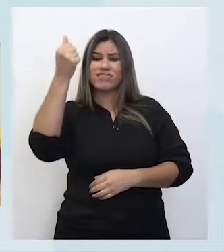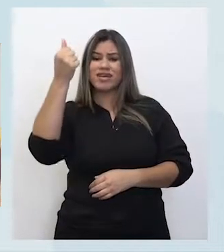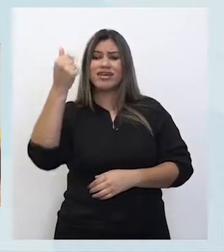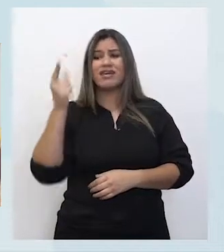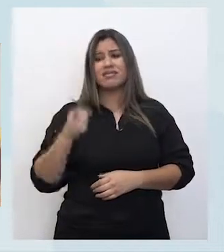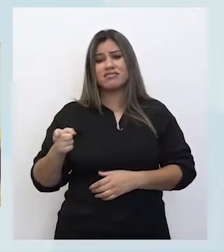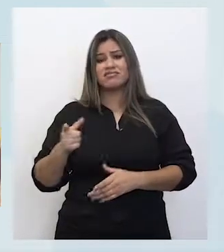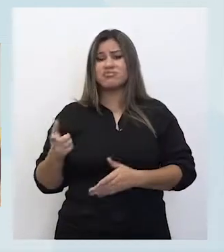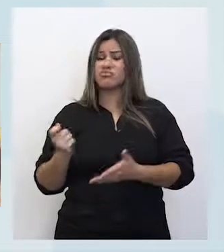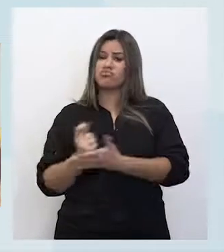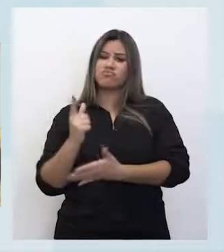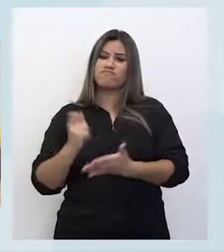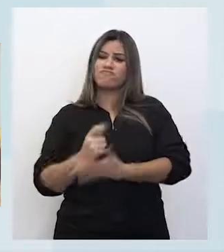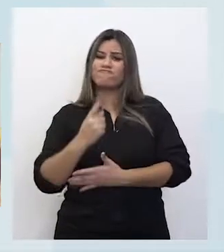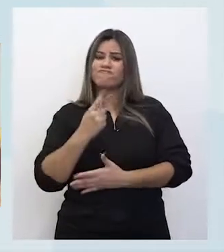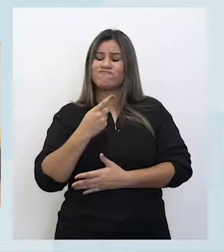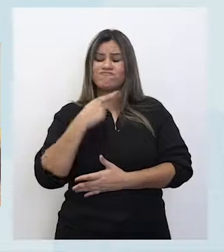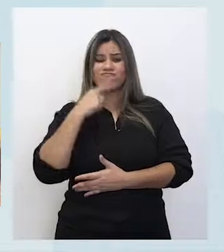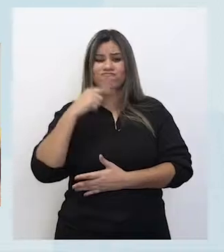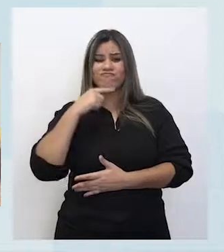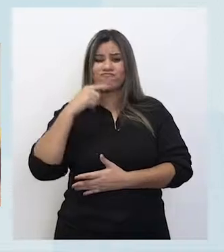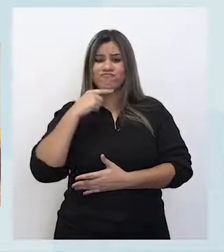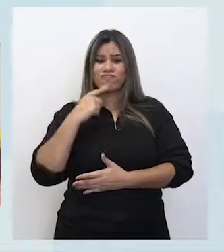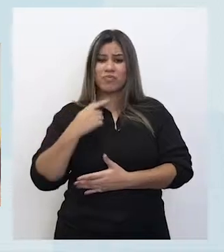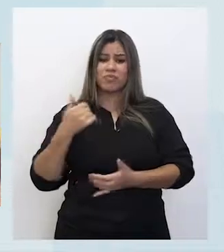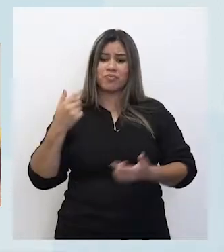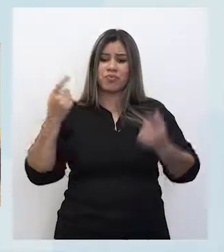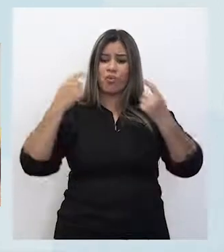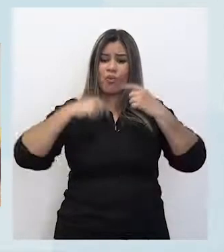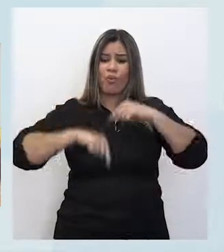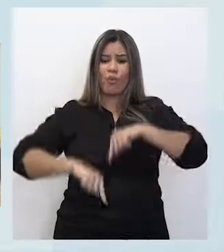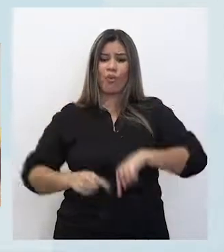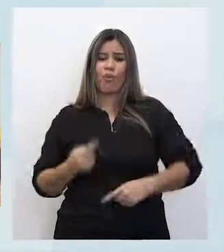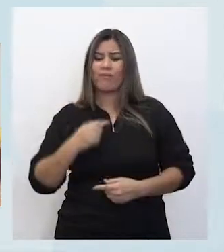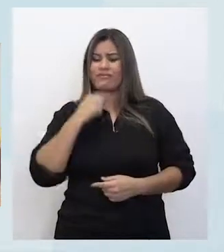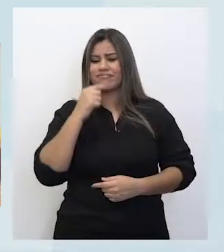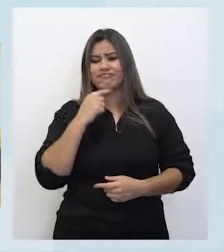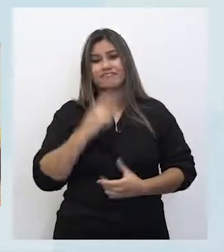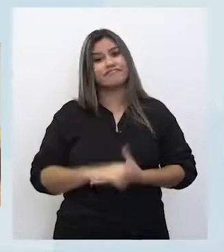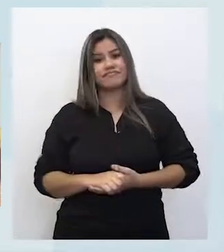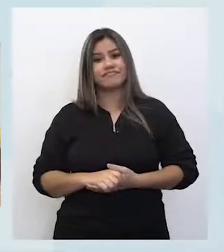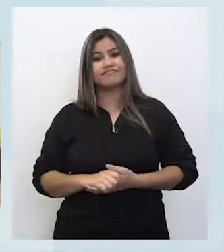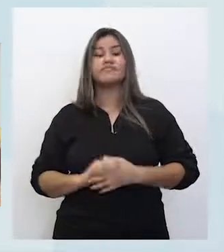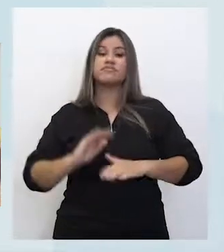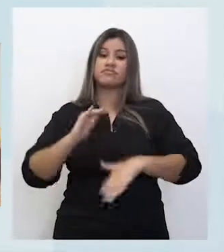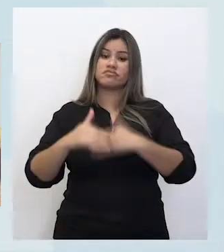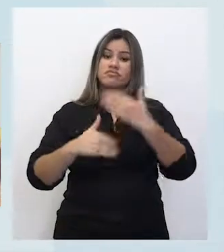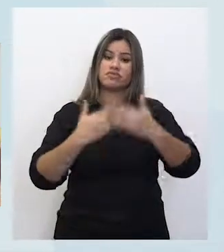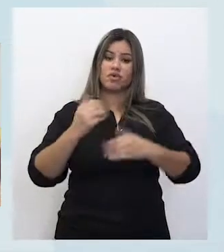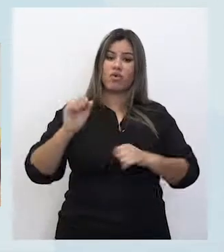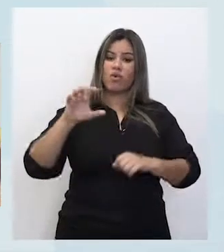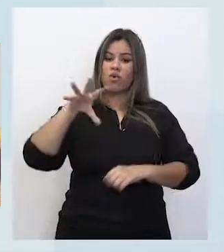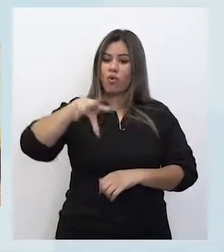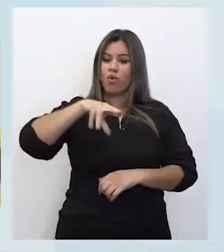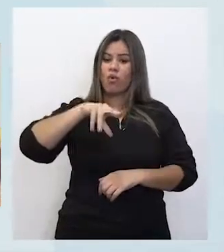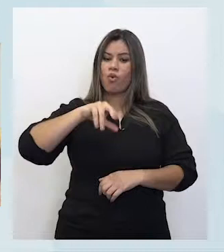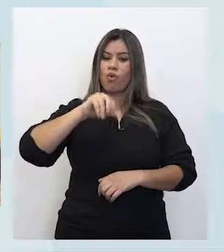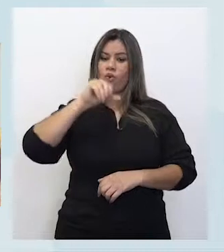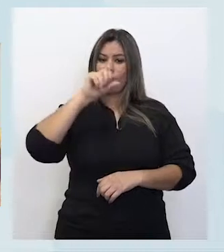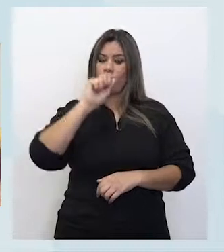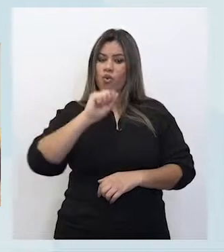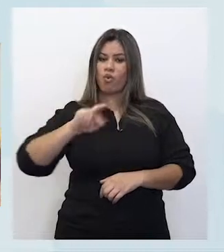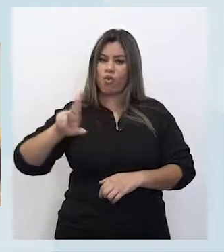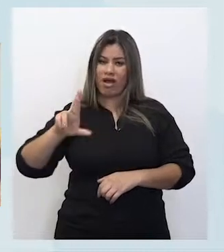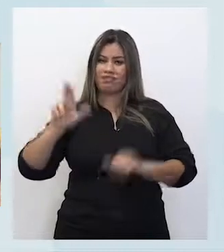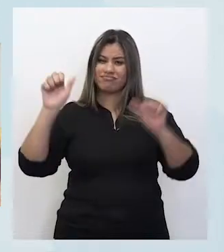desnutrição. Durante a adolescência, o impacto da poluição do ar piorará. O fornecimento da energia derivada